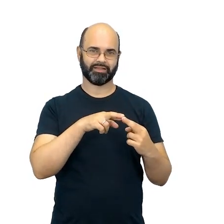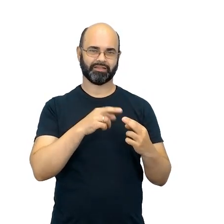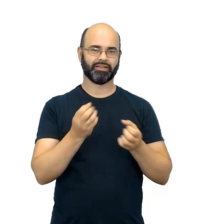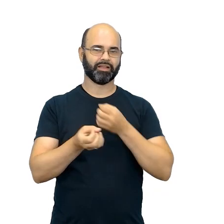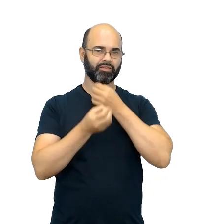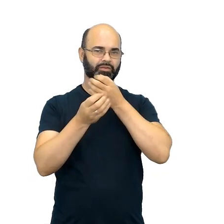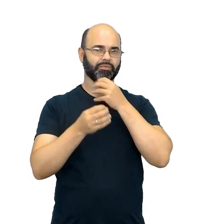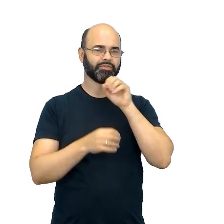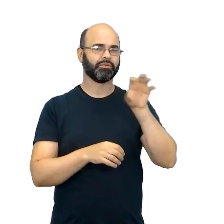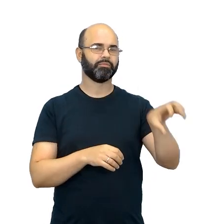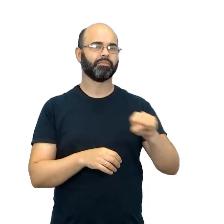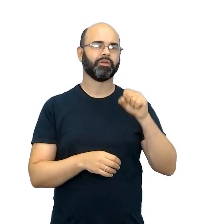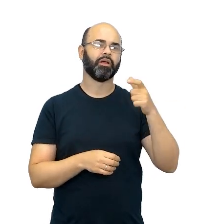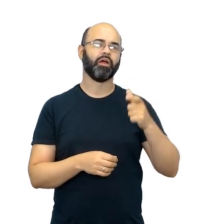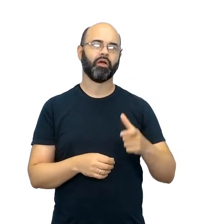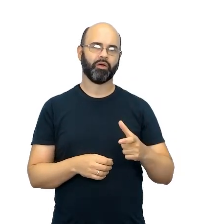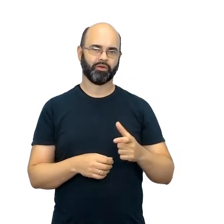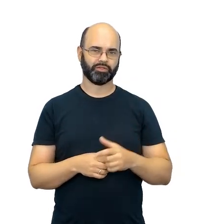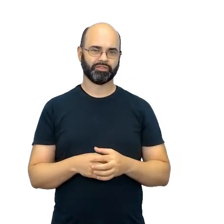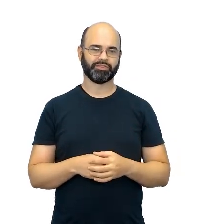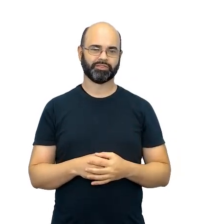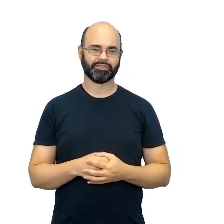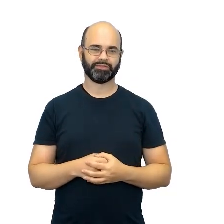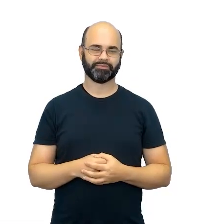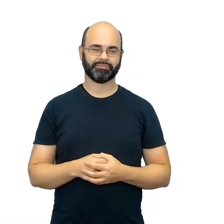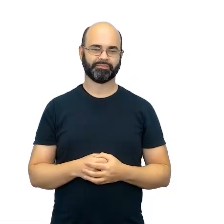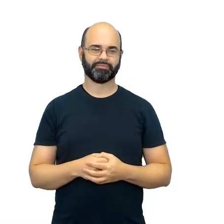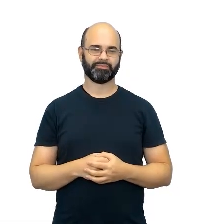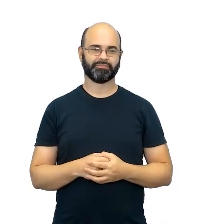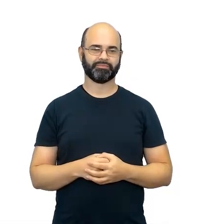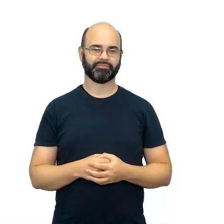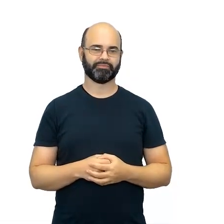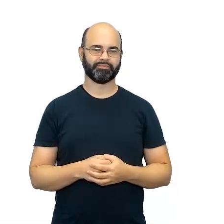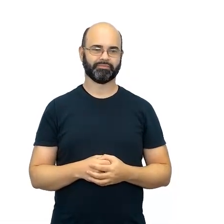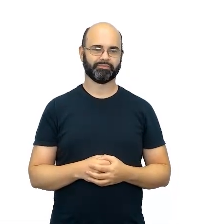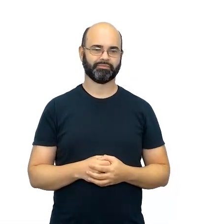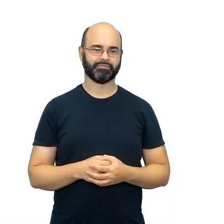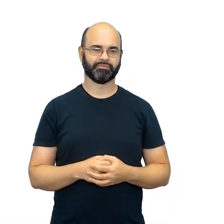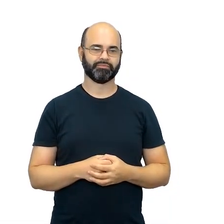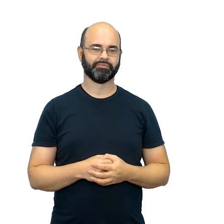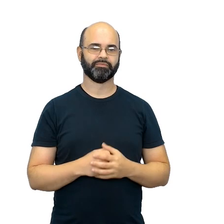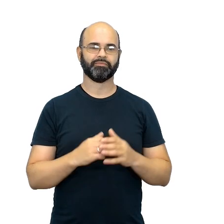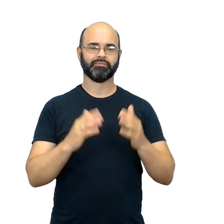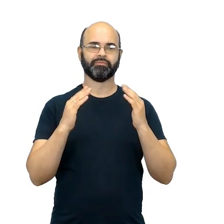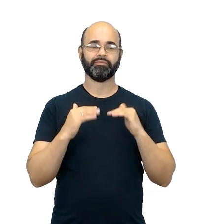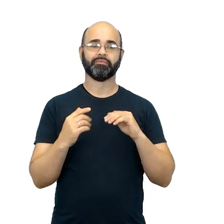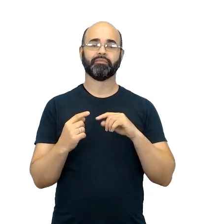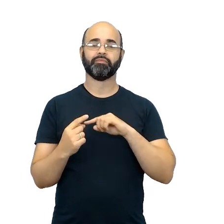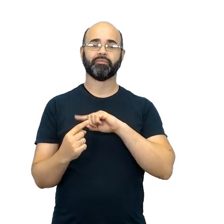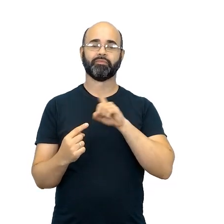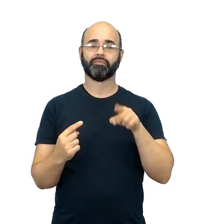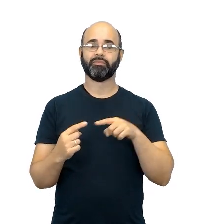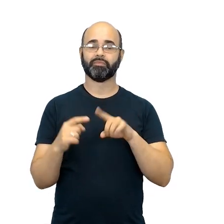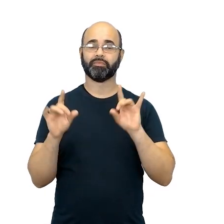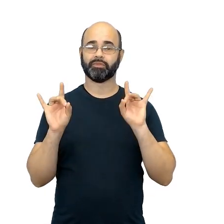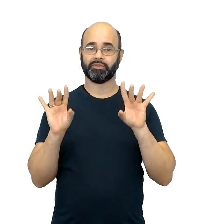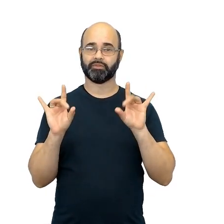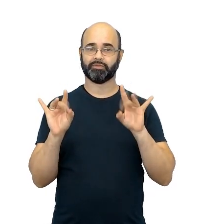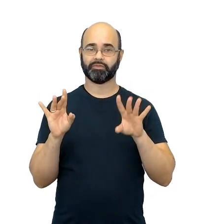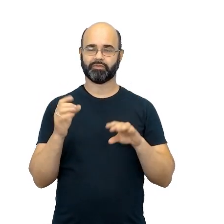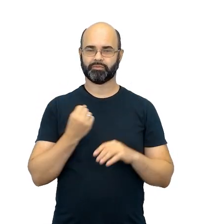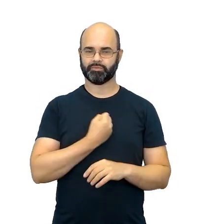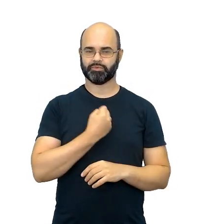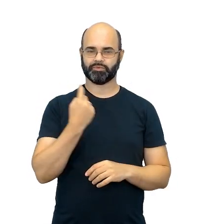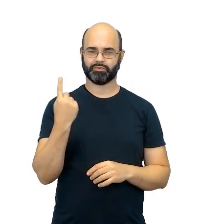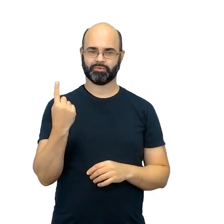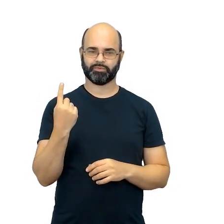Então, ter aquilo ali em algum momento. Vamos ir, então, para o objetivo específico 1.